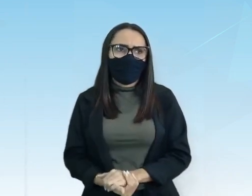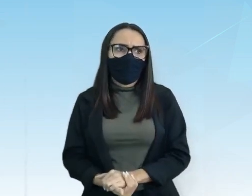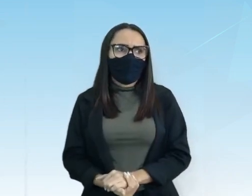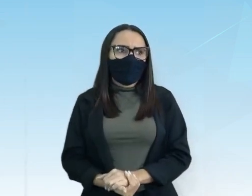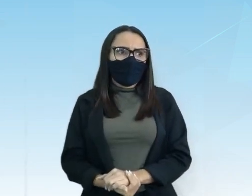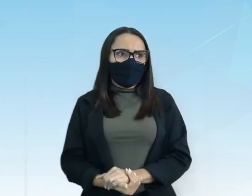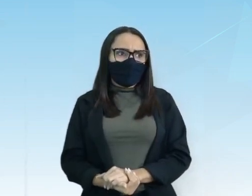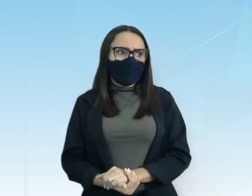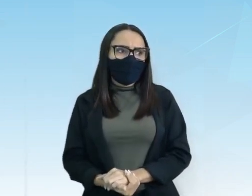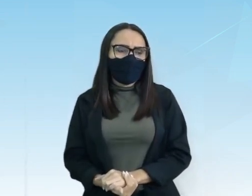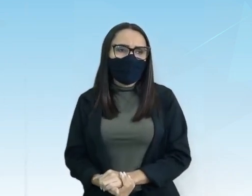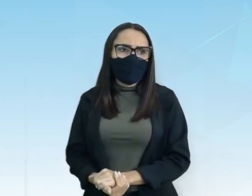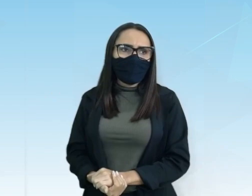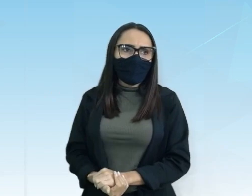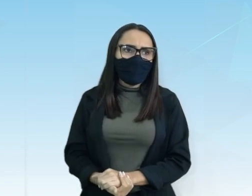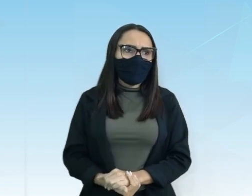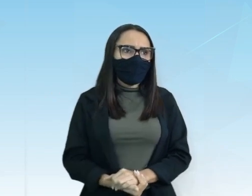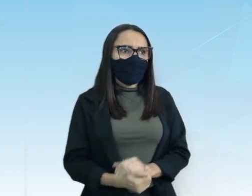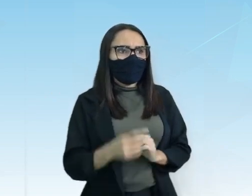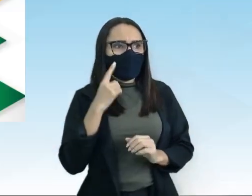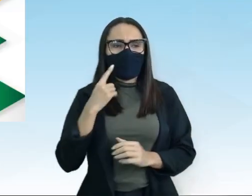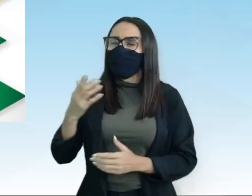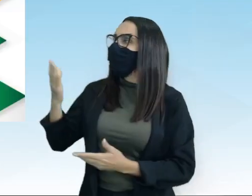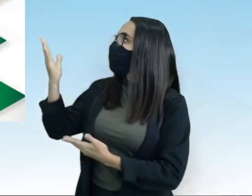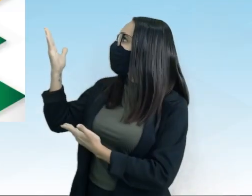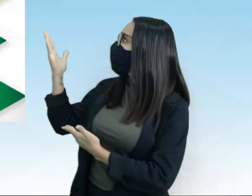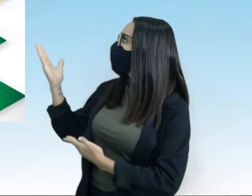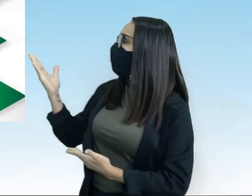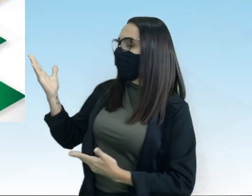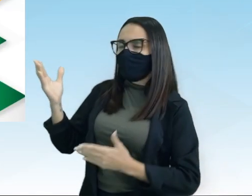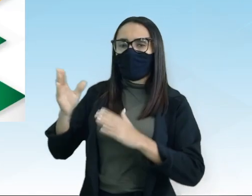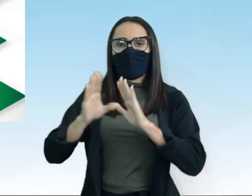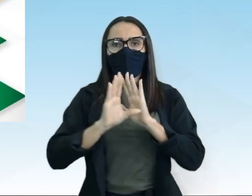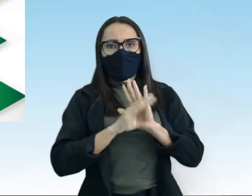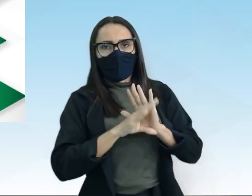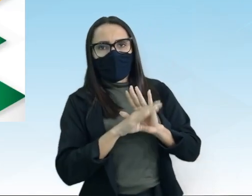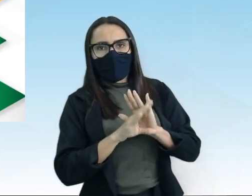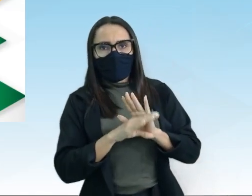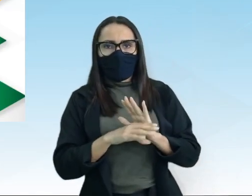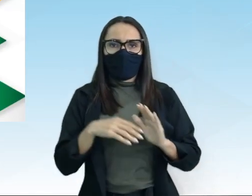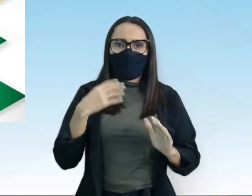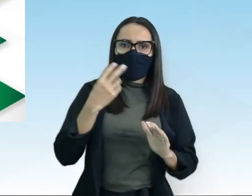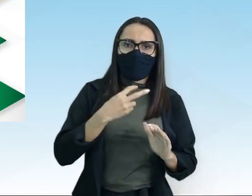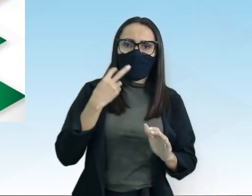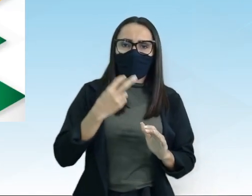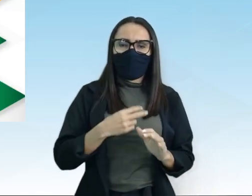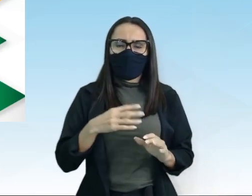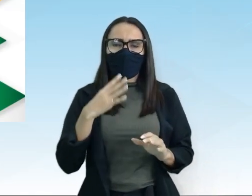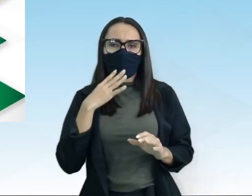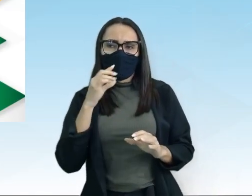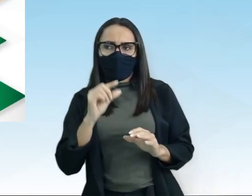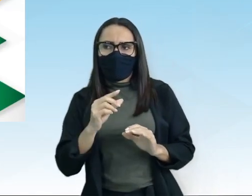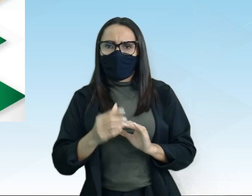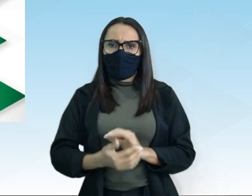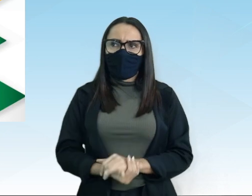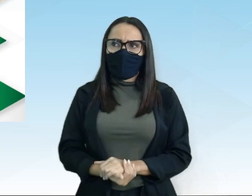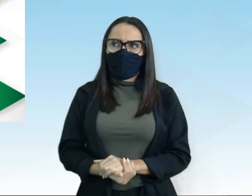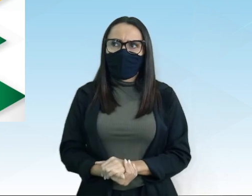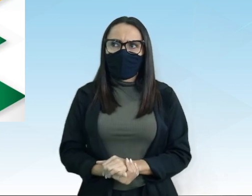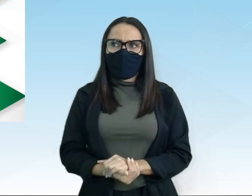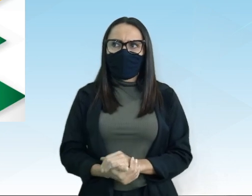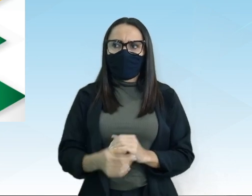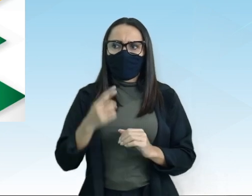adiante. Na tela trago para vocês o conceito de oralidade. Vamos lá, vamos conhecer um pouco. A oralidade é